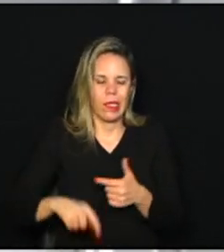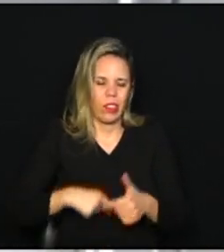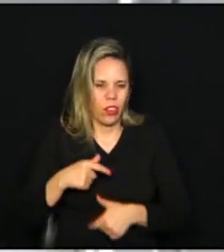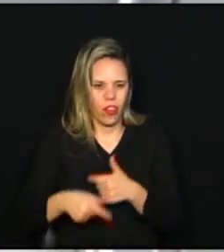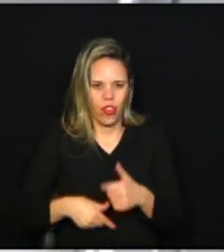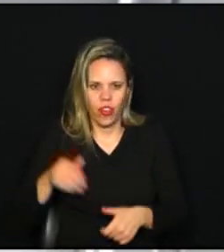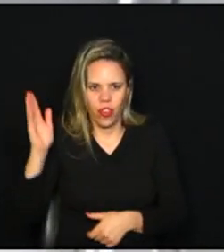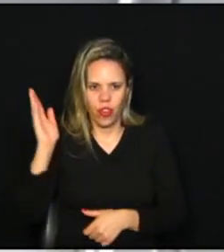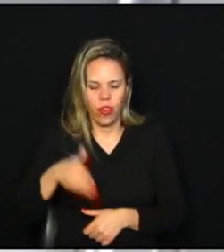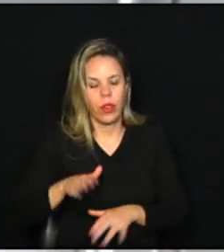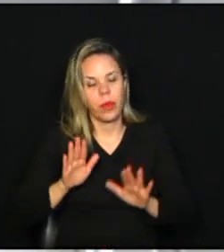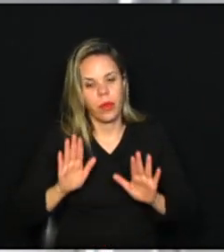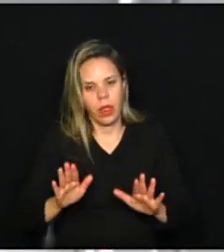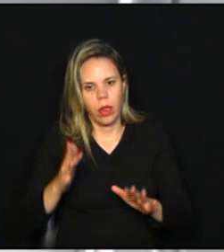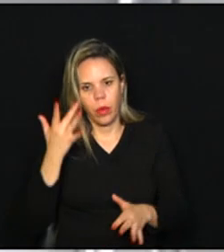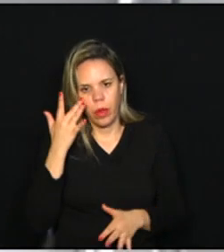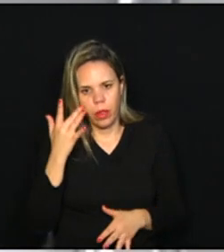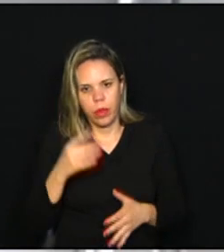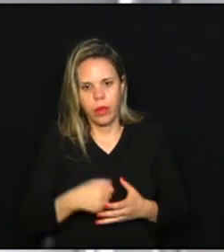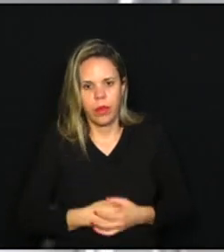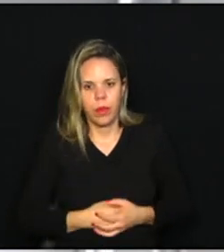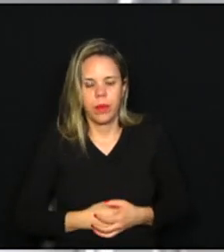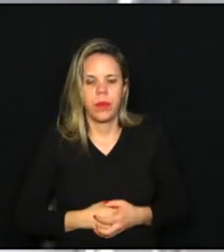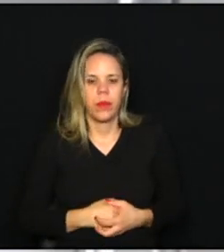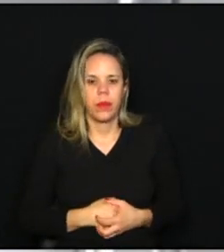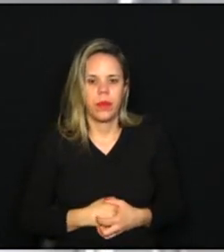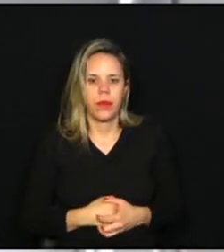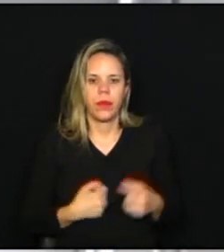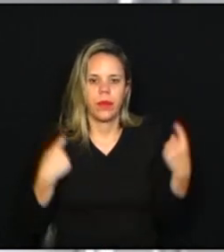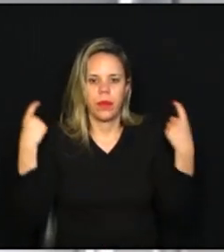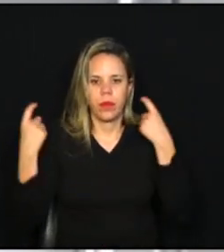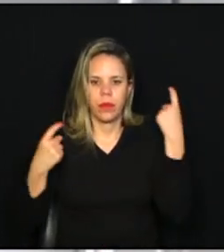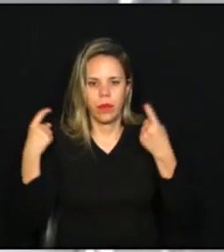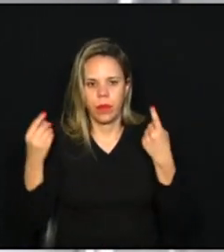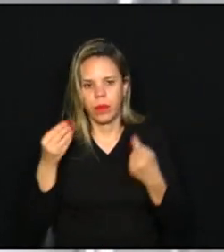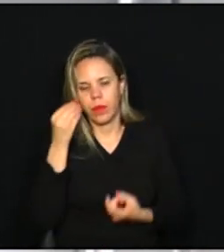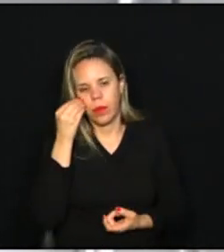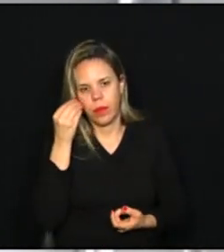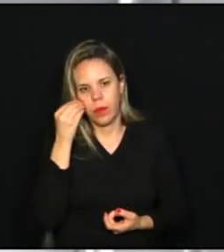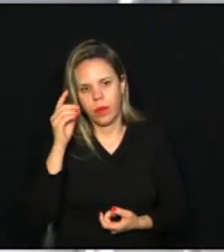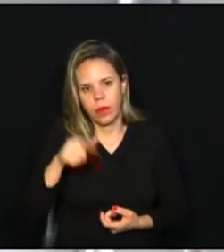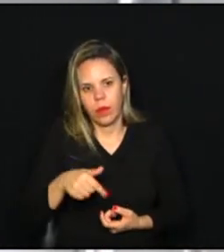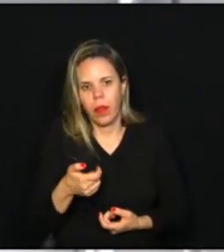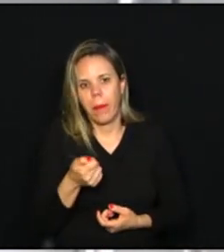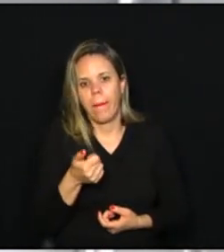disso, eu acho que tem uma coisa que me preocupa do teste, né? Que ele é muito